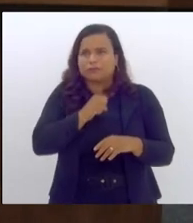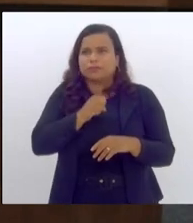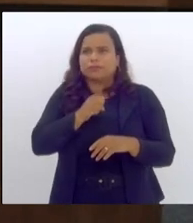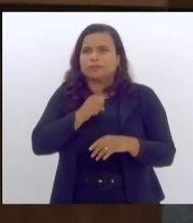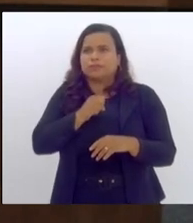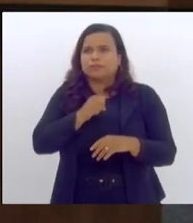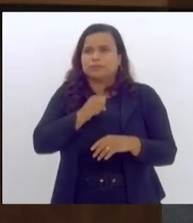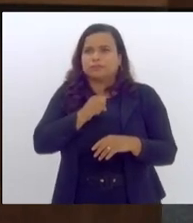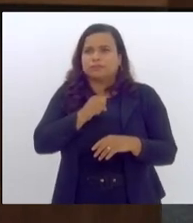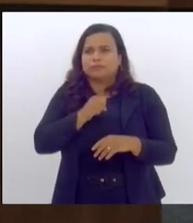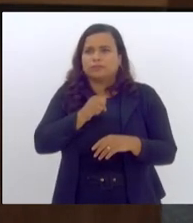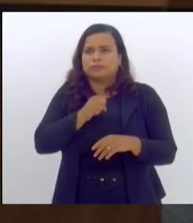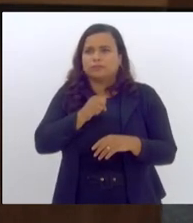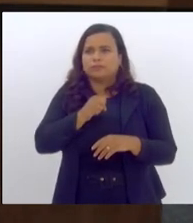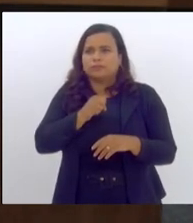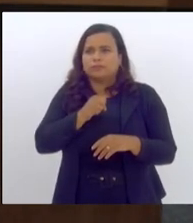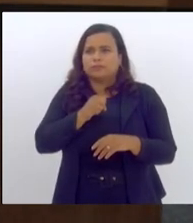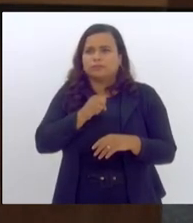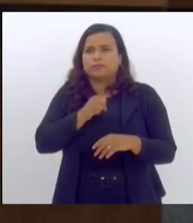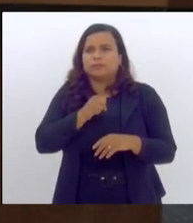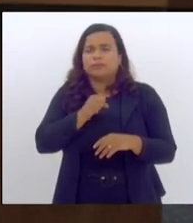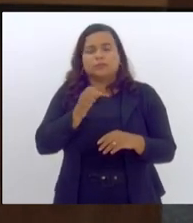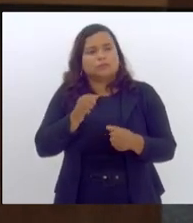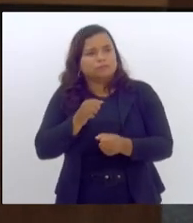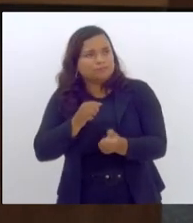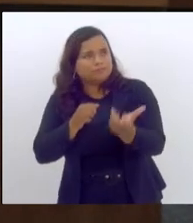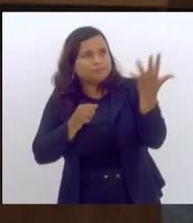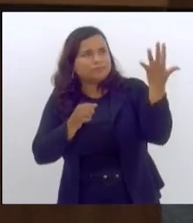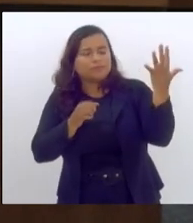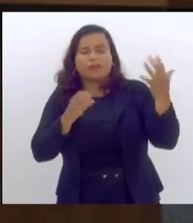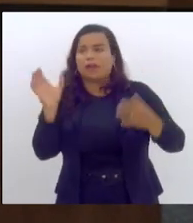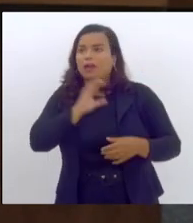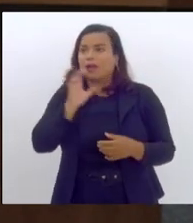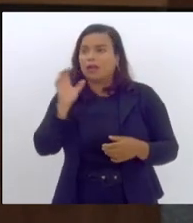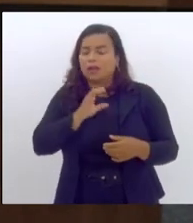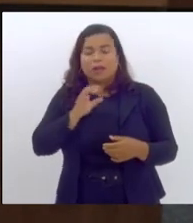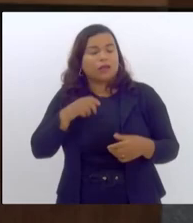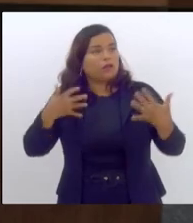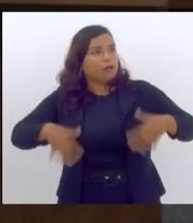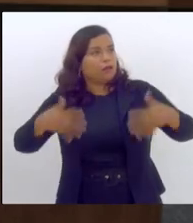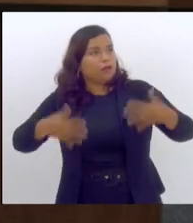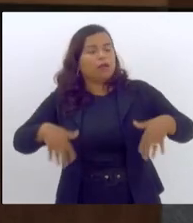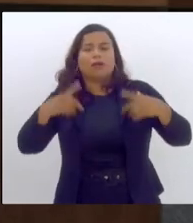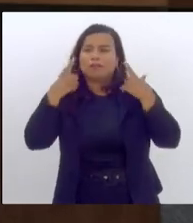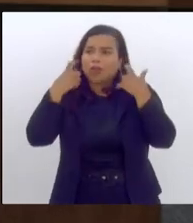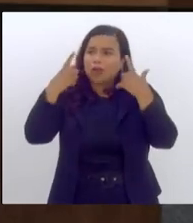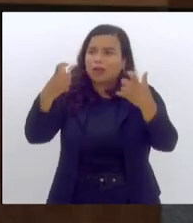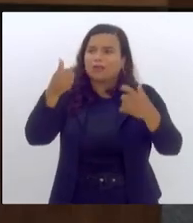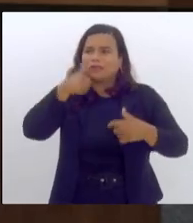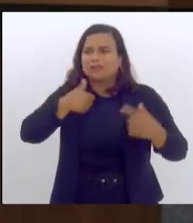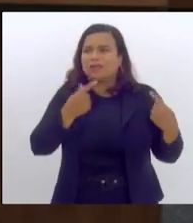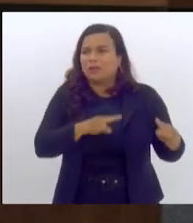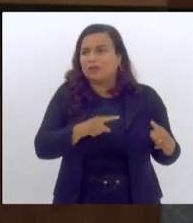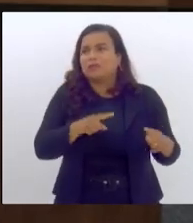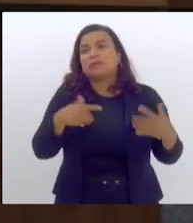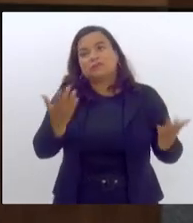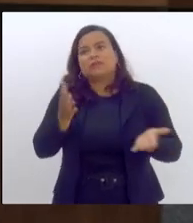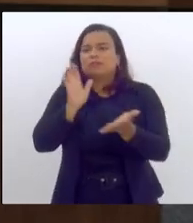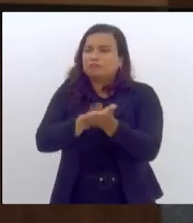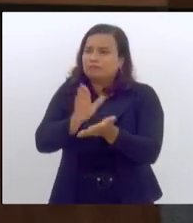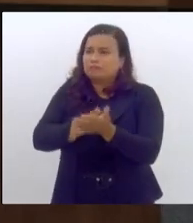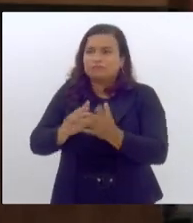não tem como, diante o número alarmante que a gente está vendo de violência contra as mulheres, não saudar a iniciativa